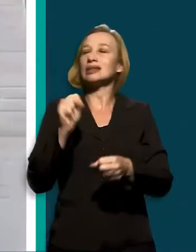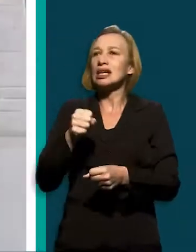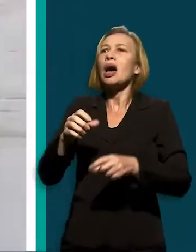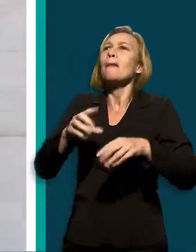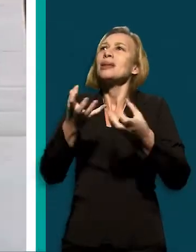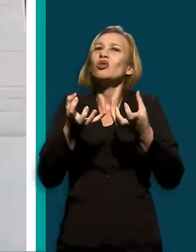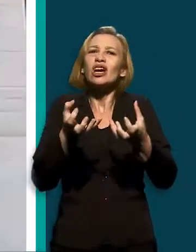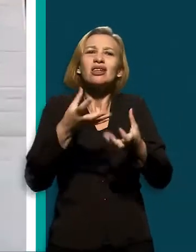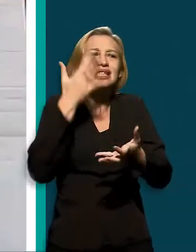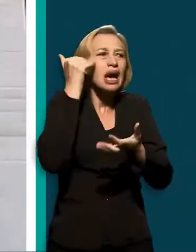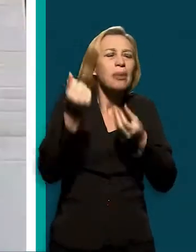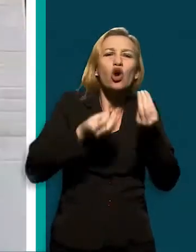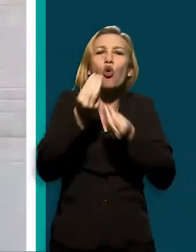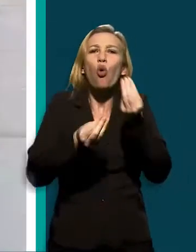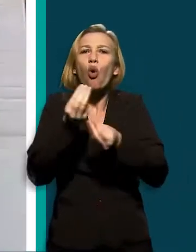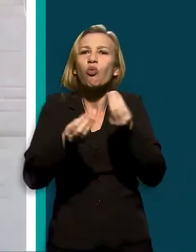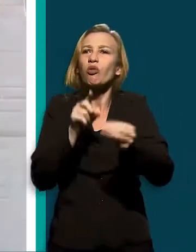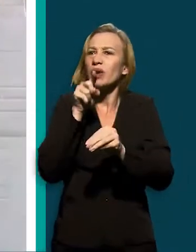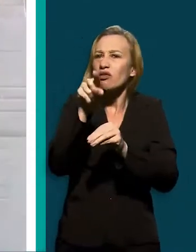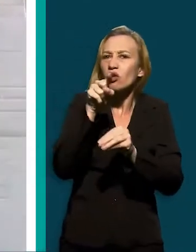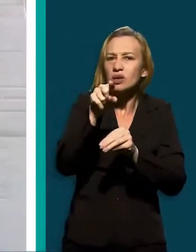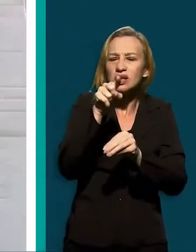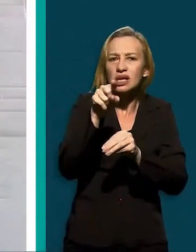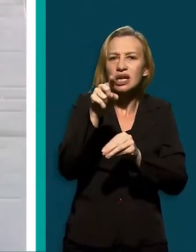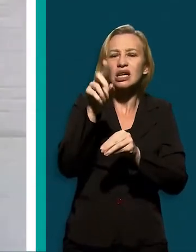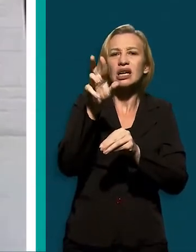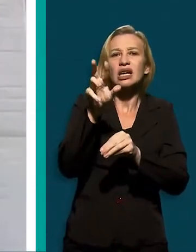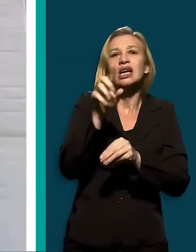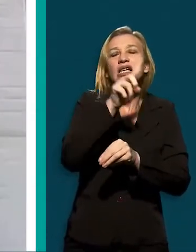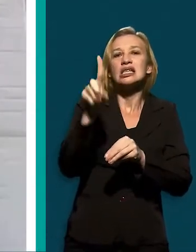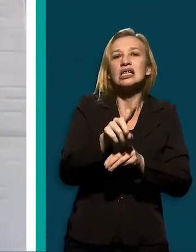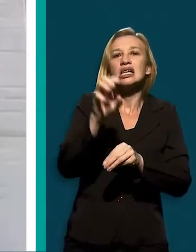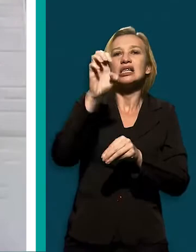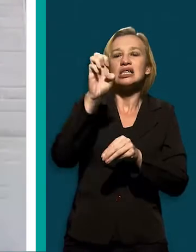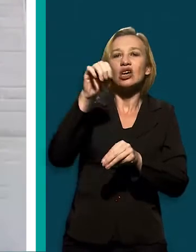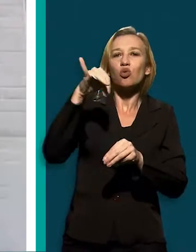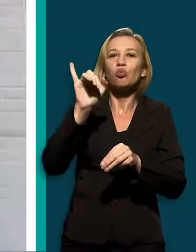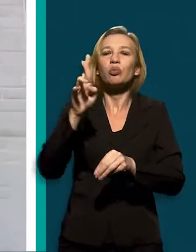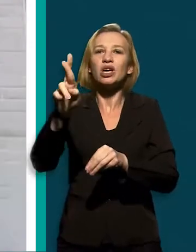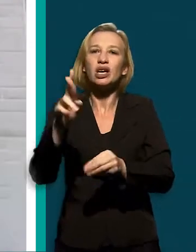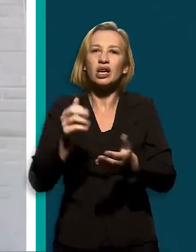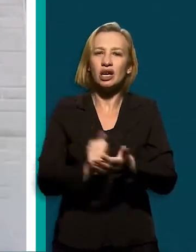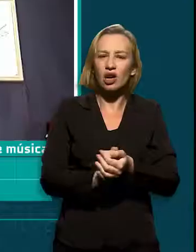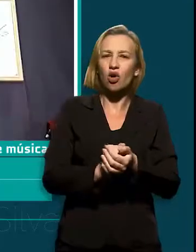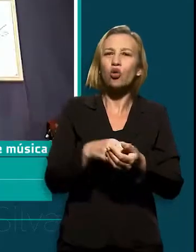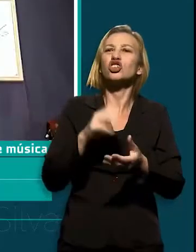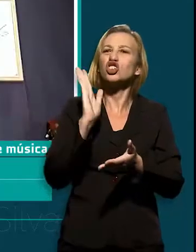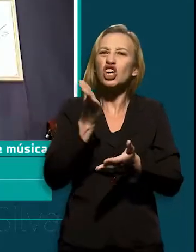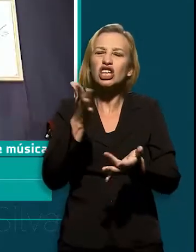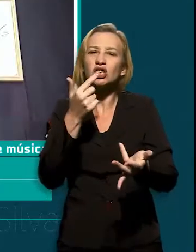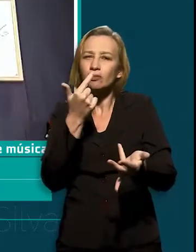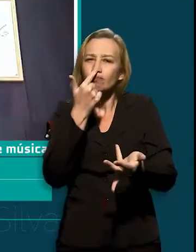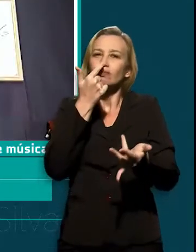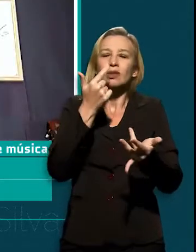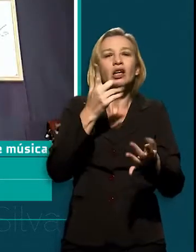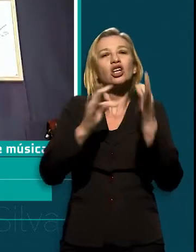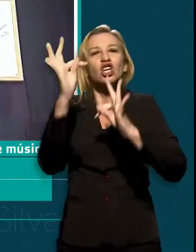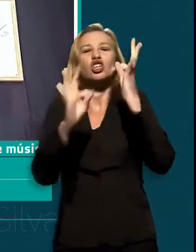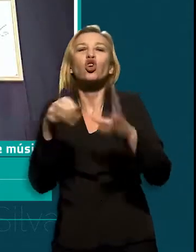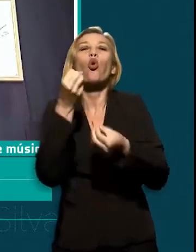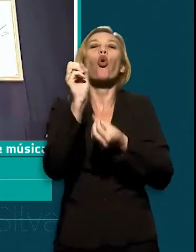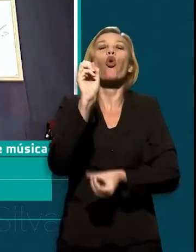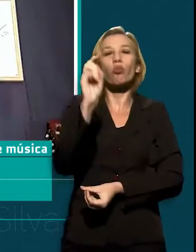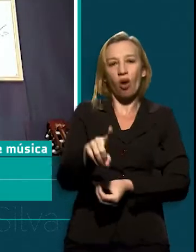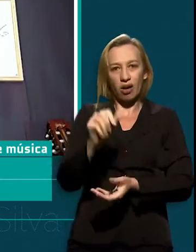né? foi. Mas eu quero saber aqui como é que foi também para você, o Zelmir. Como é que foi a dificuldade aí? Você já tinha intimidade com